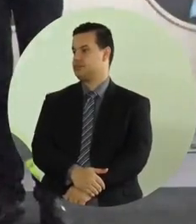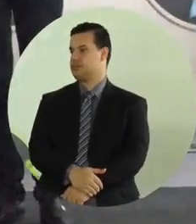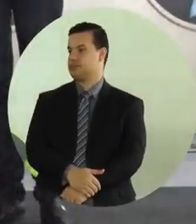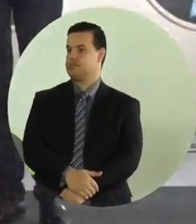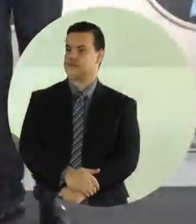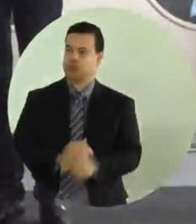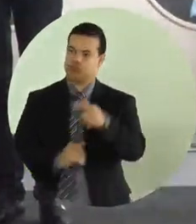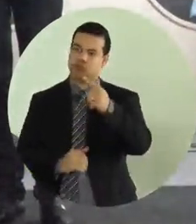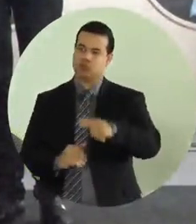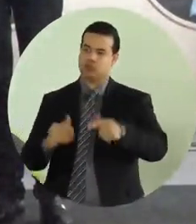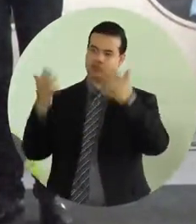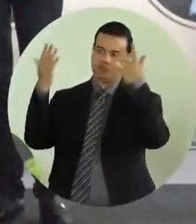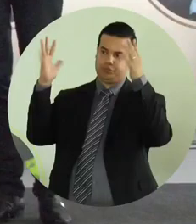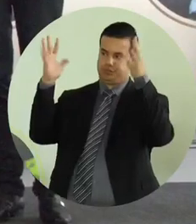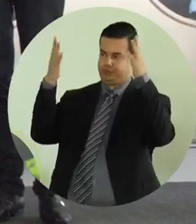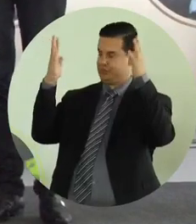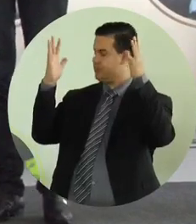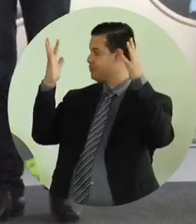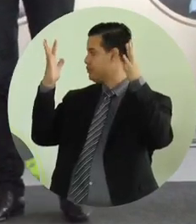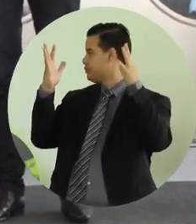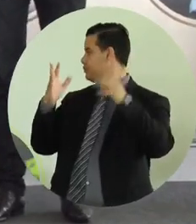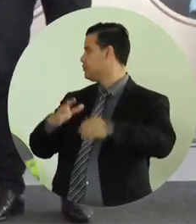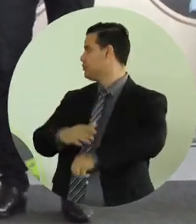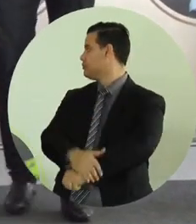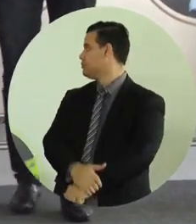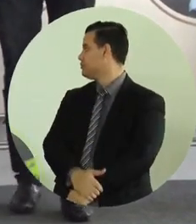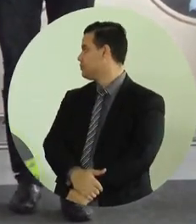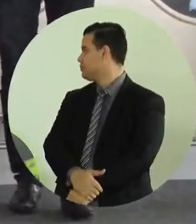Mais uma salva de palmas, por gentileza.